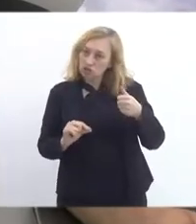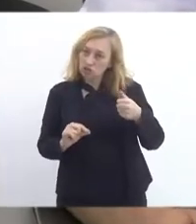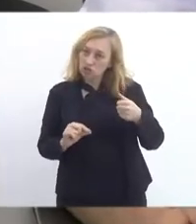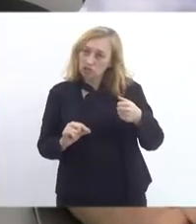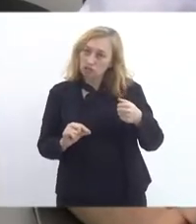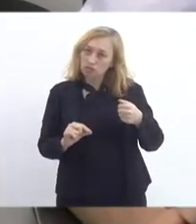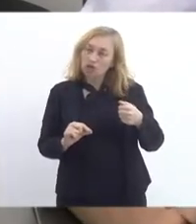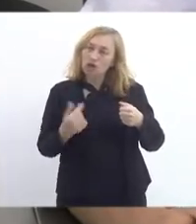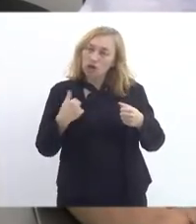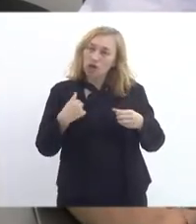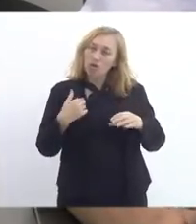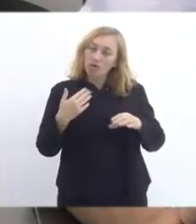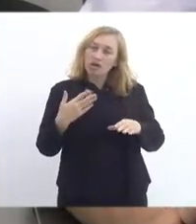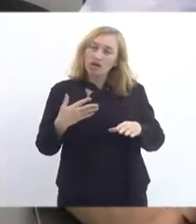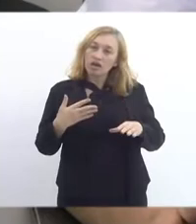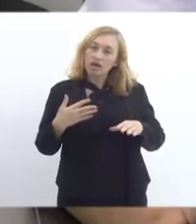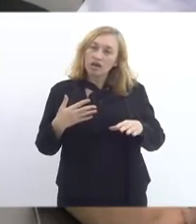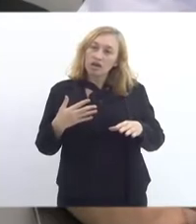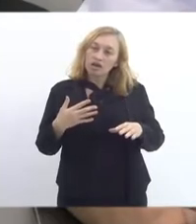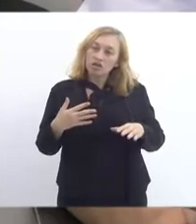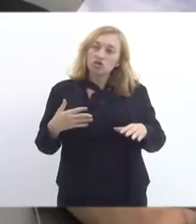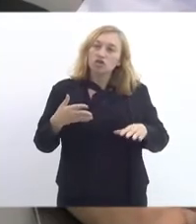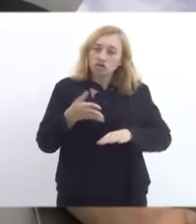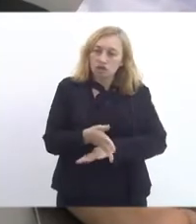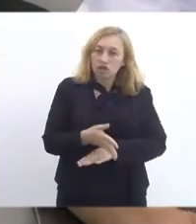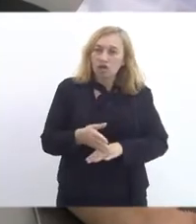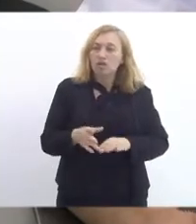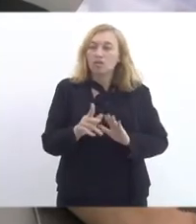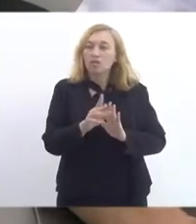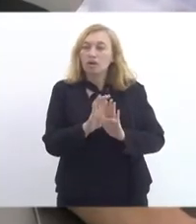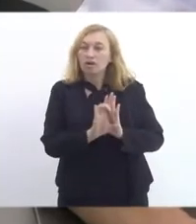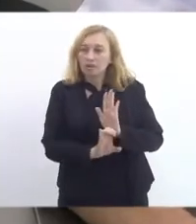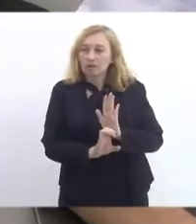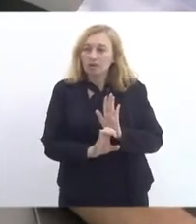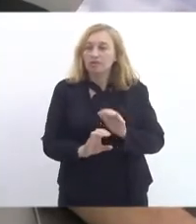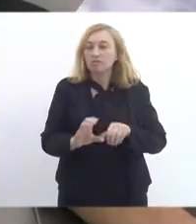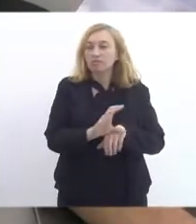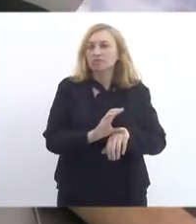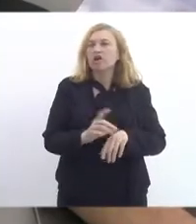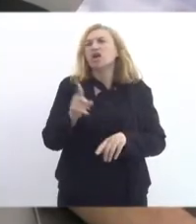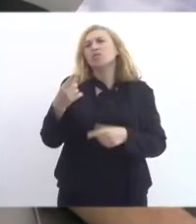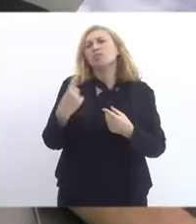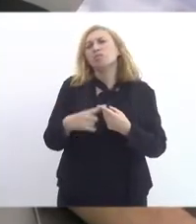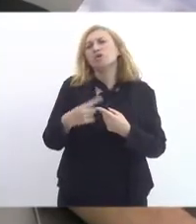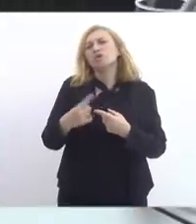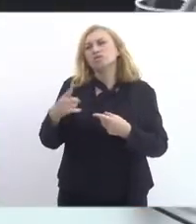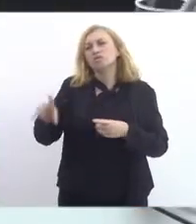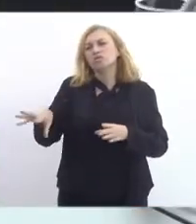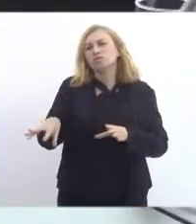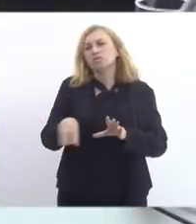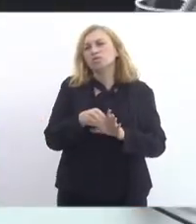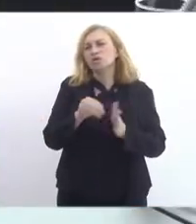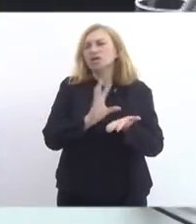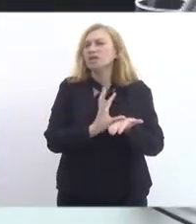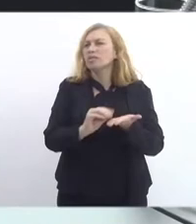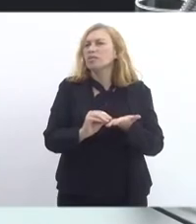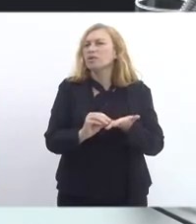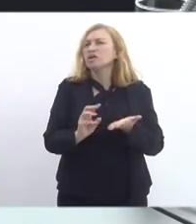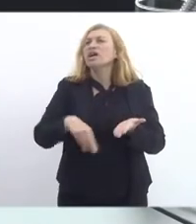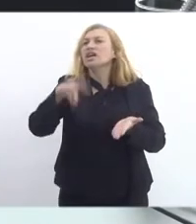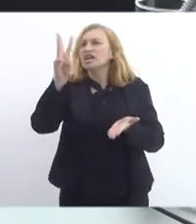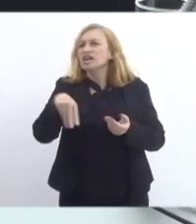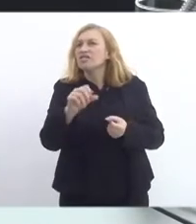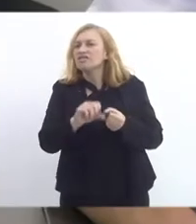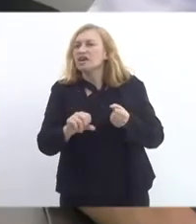mesmo entrei com a emenda constitucional que muda, e aí a lei vai ser constitucional. Então, por que o senhor não bota na pauta? Quem faz a pauta é